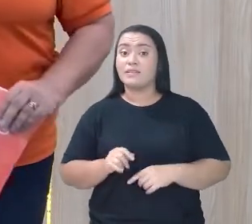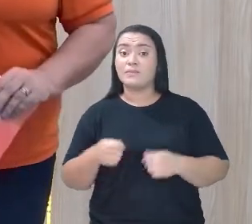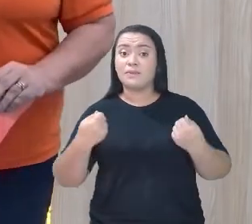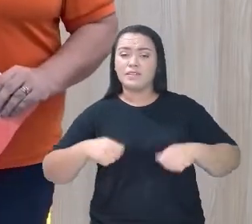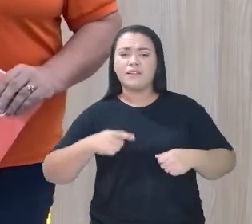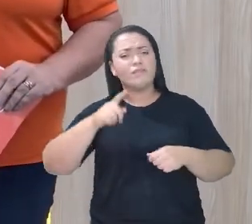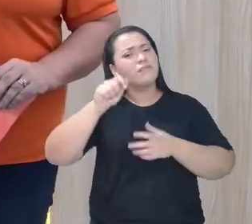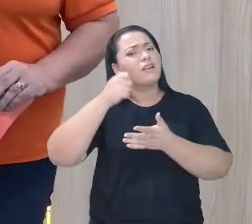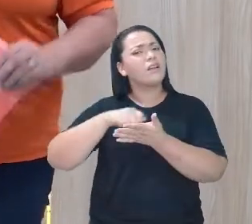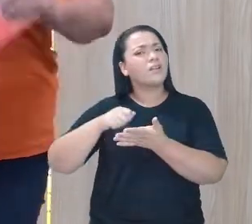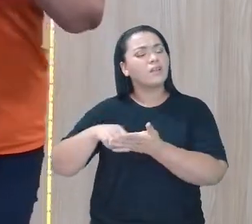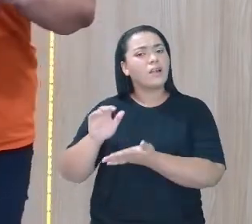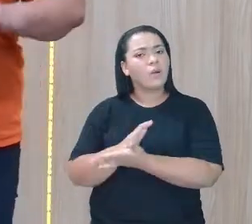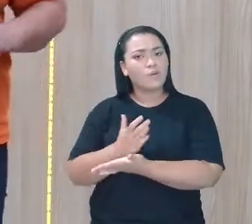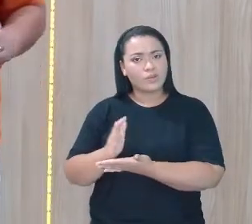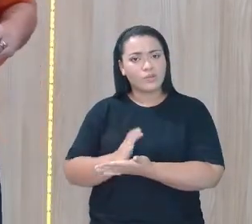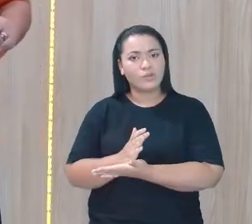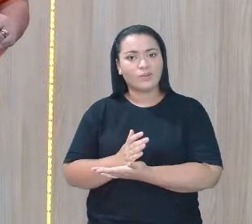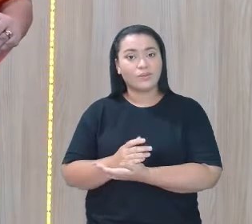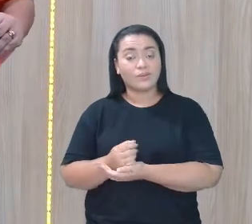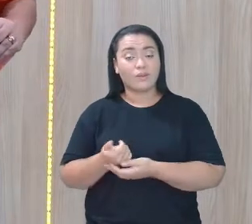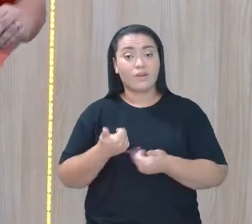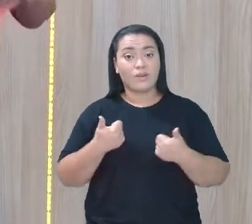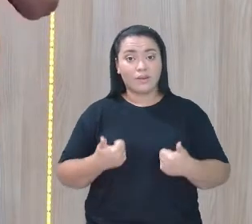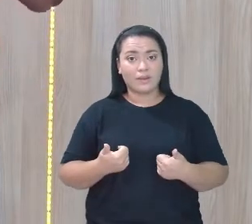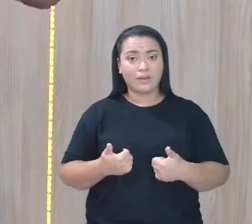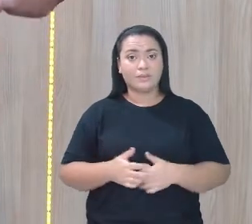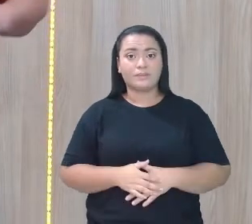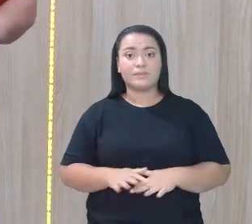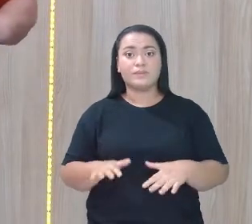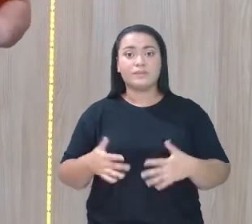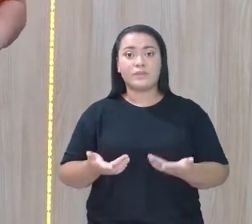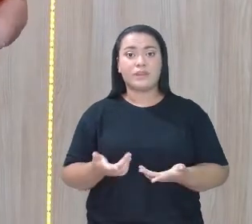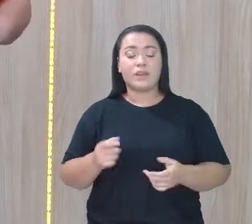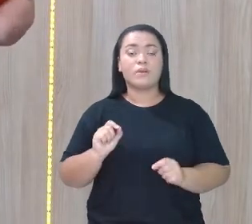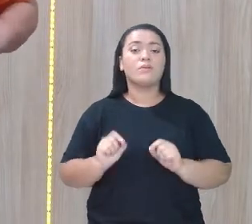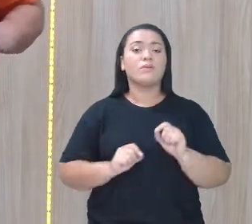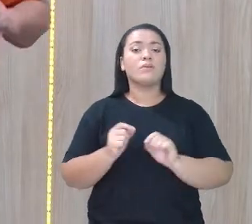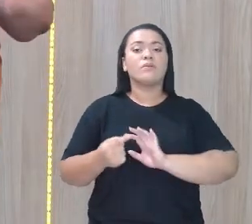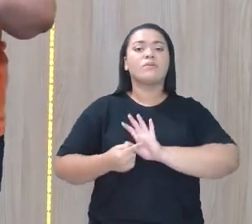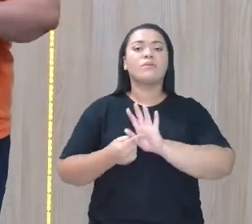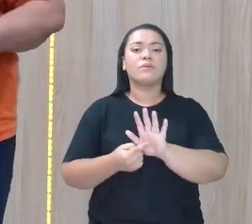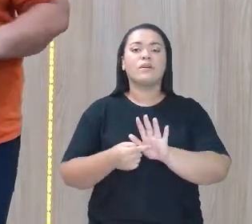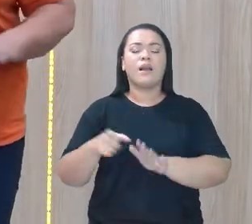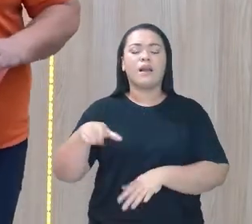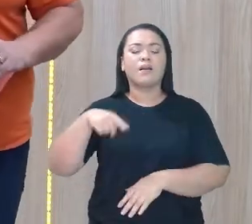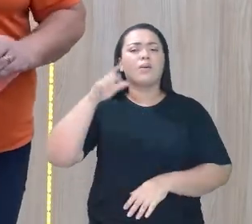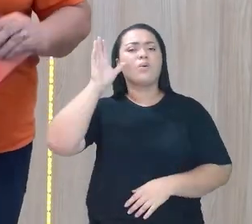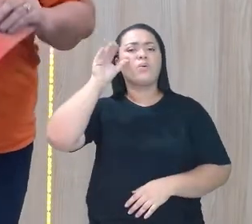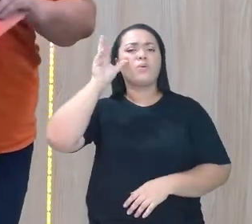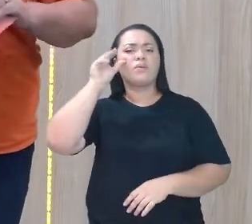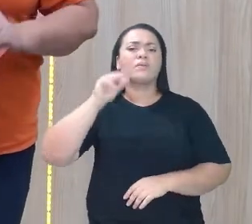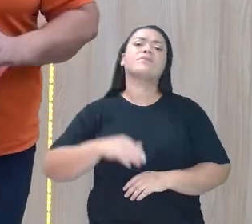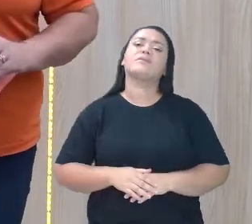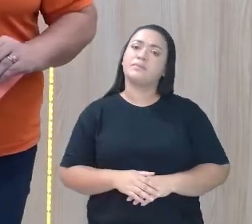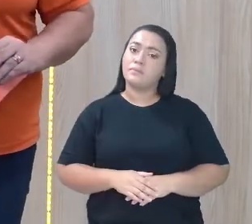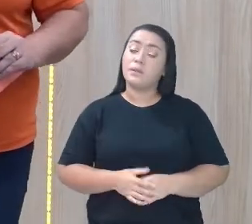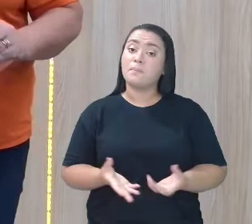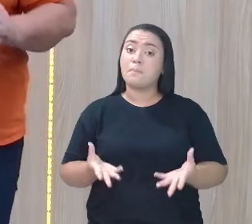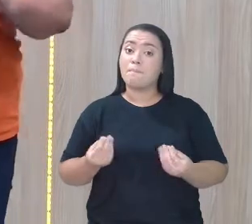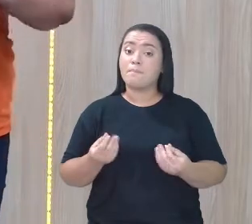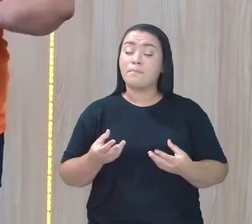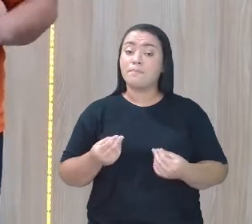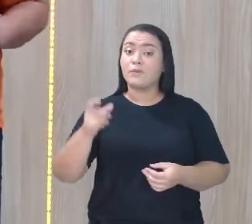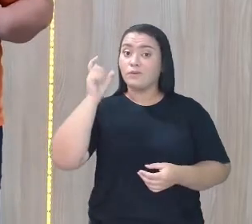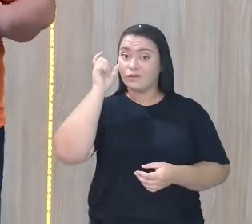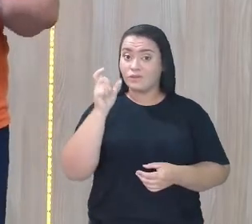vai anotar algumas coisas. Certo, pessoal? Também estou trazendo para vocês uma curiosidade. É muito